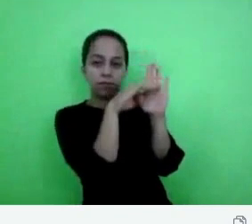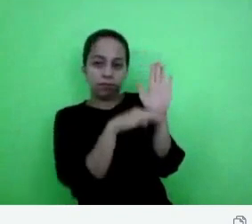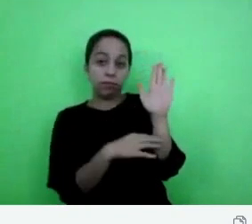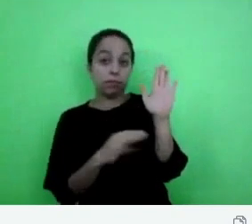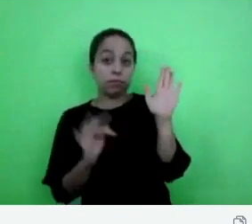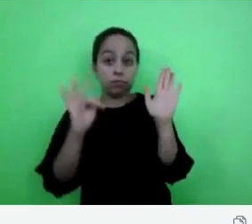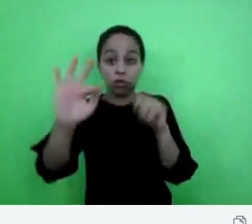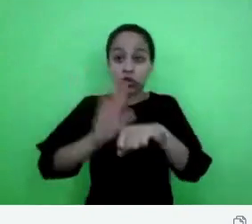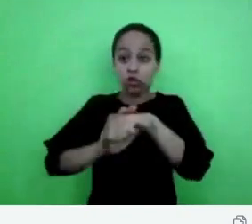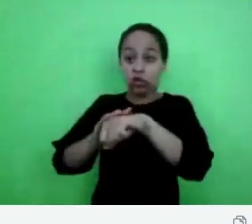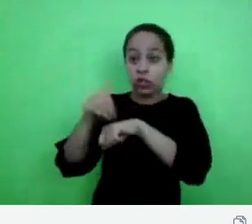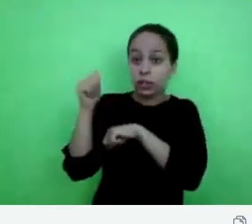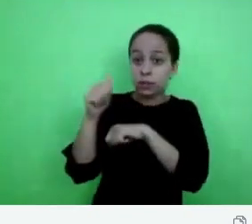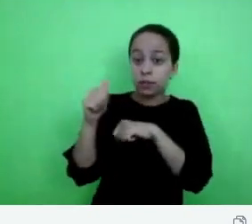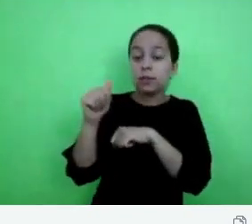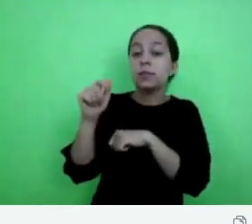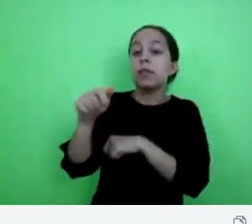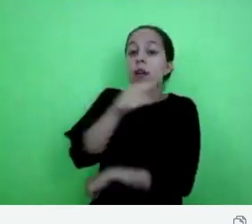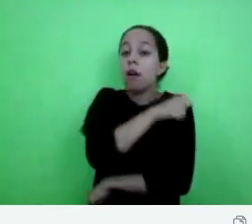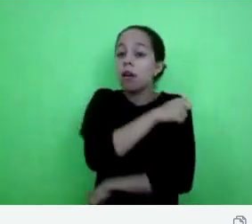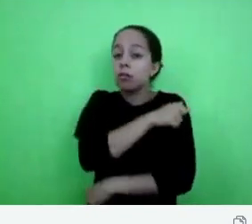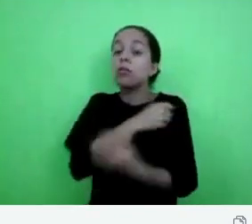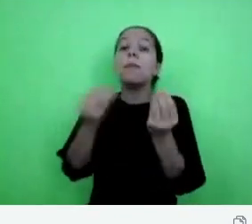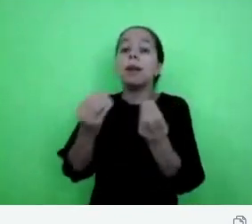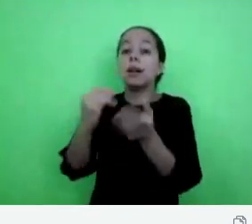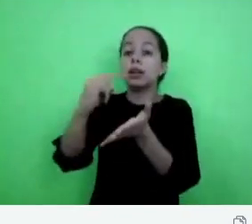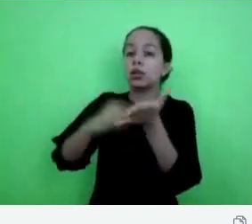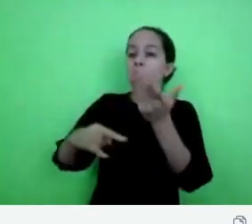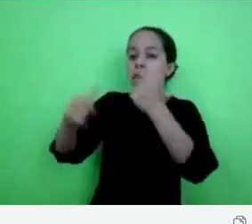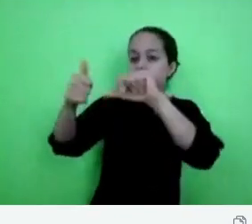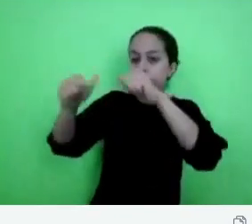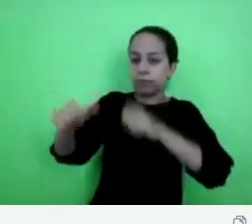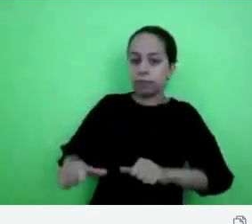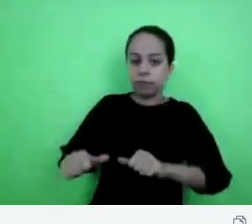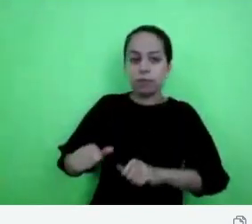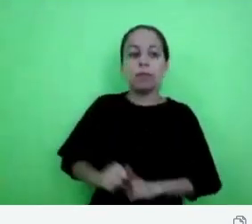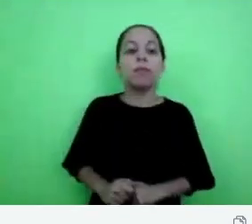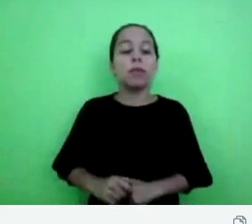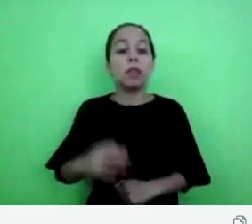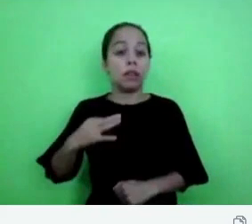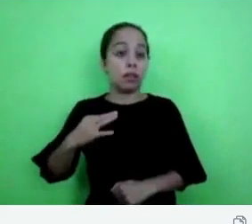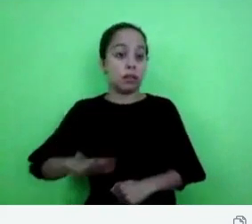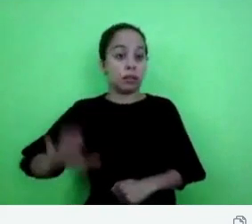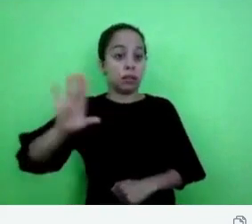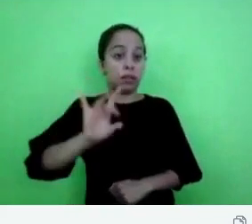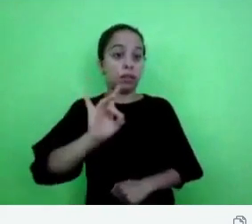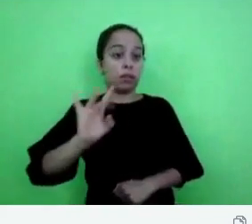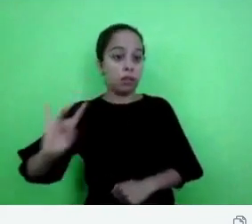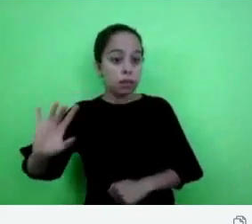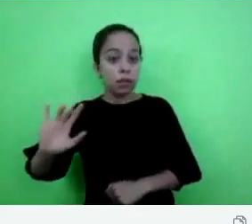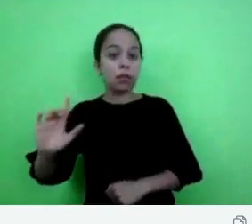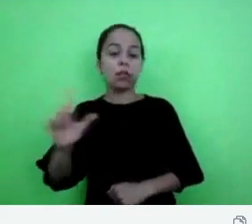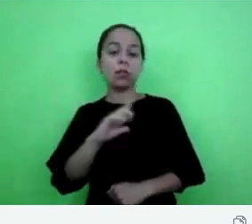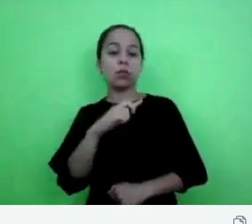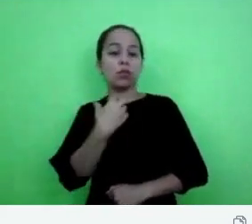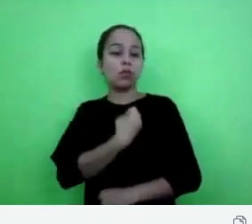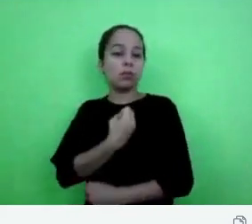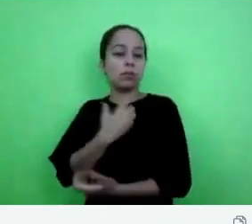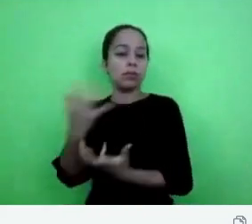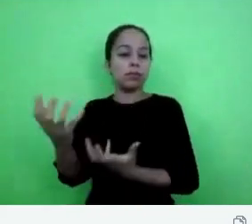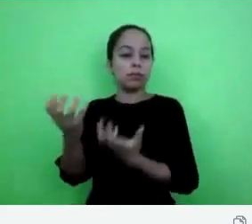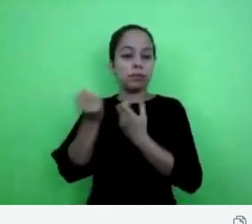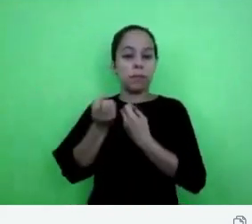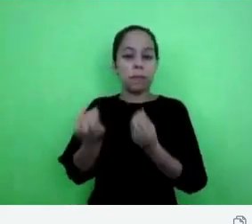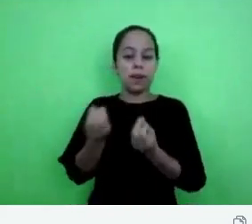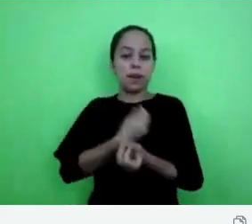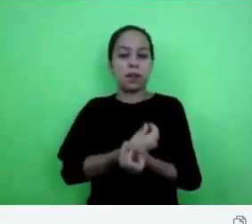realização da análise de documentação. Cada candidato recebeu um número para a participação do sorteio, que foi divulgado